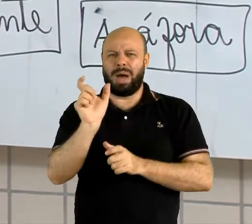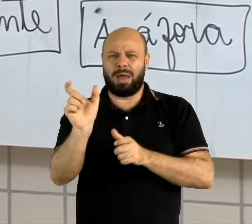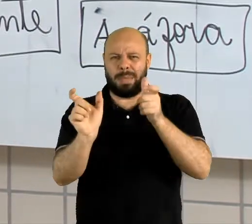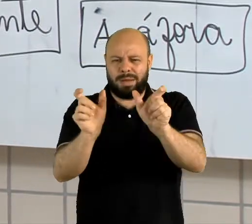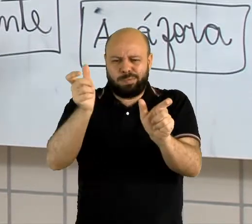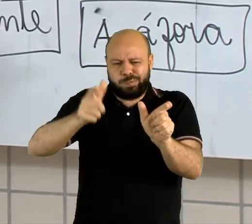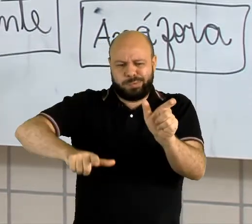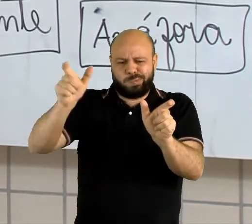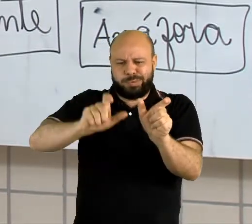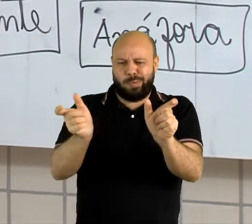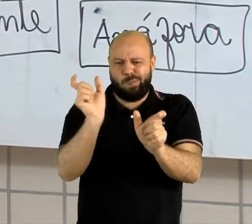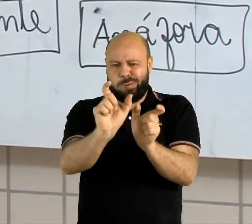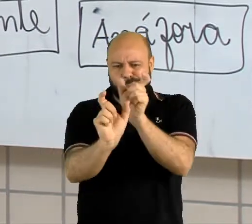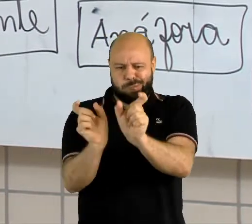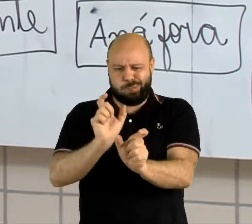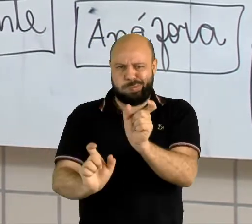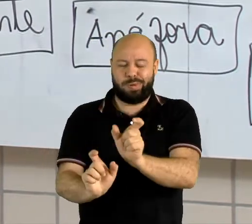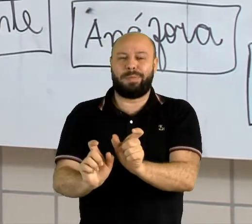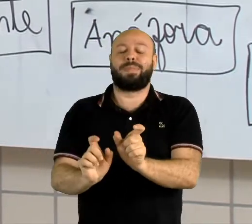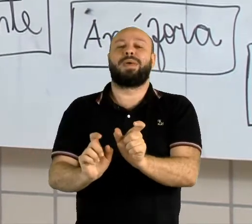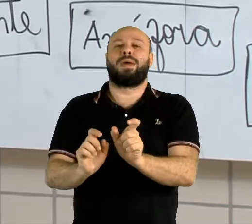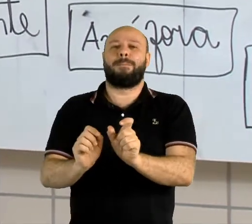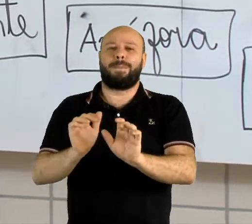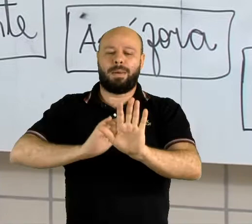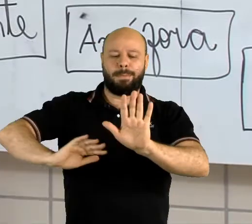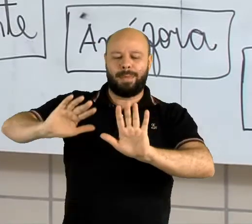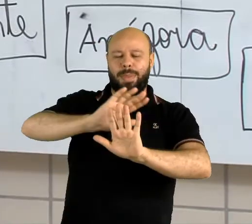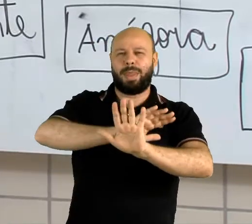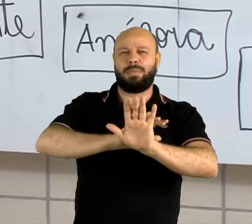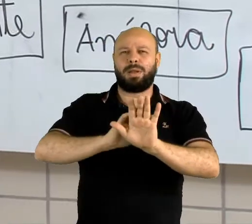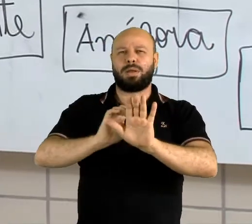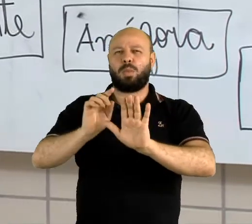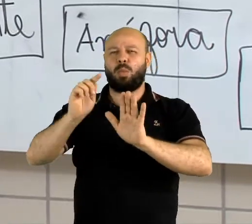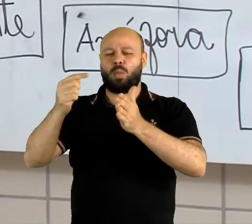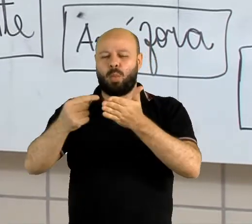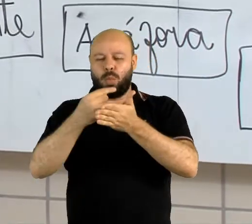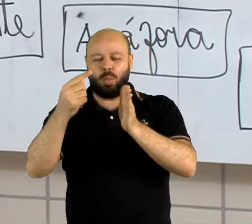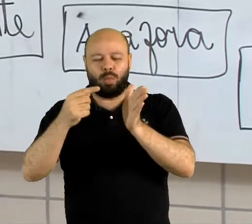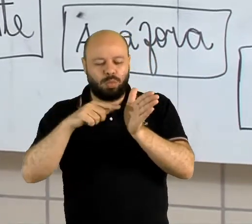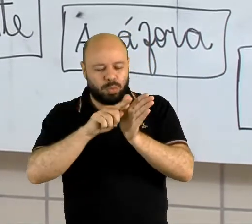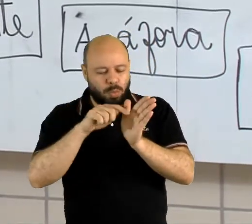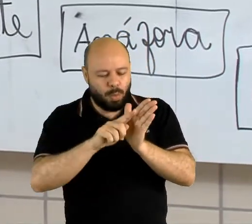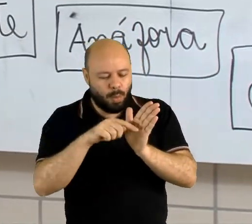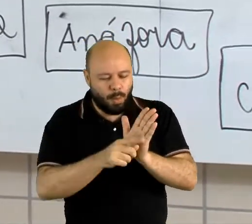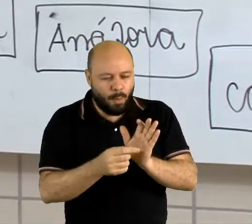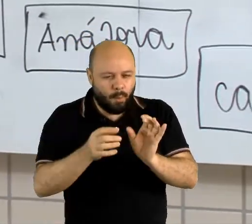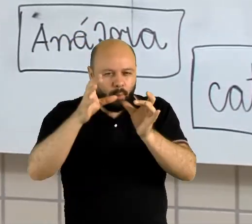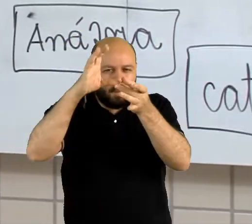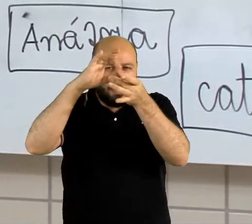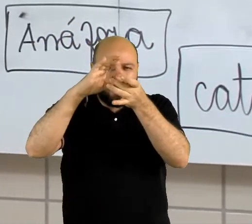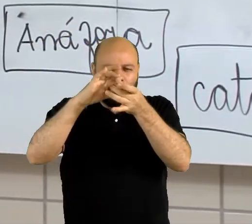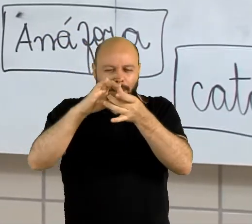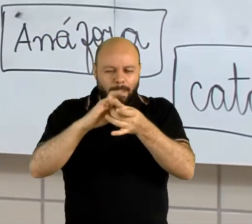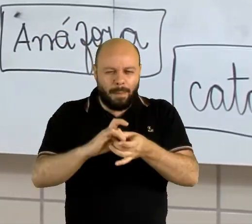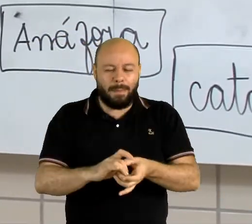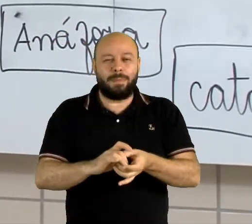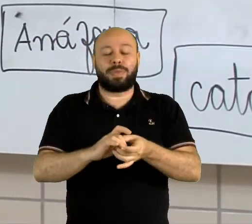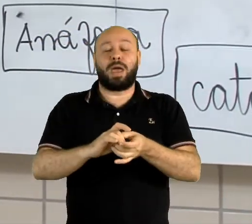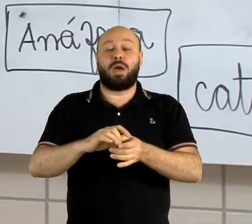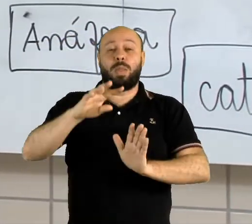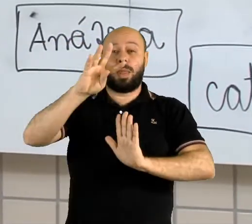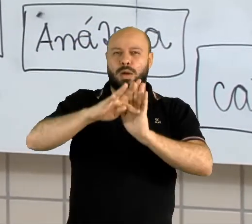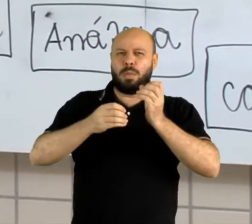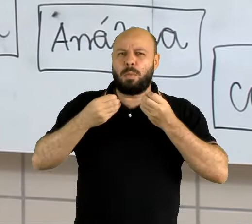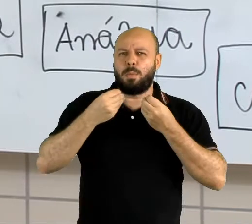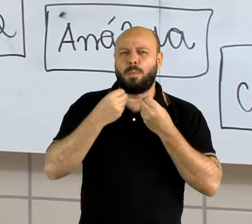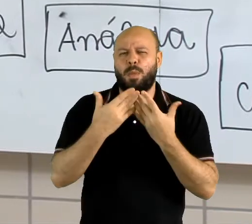fosse metaforicamente uma linha que costura todo o texto. Então, um texto bom, um texto bem elaborado, ele vai ter